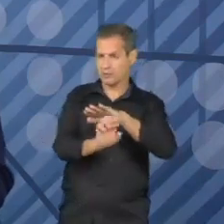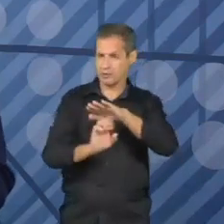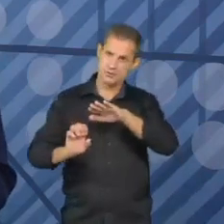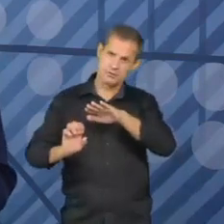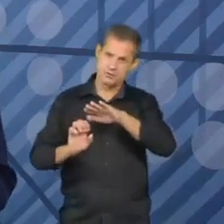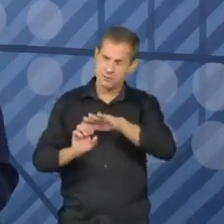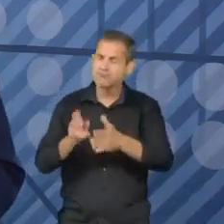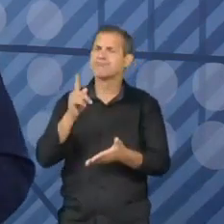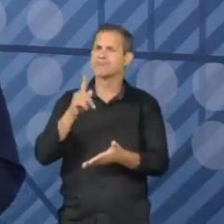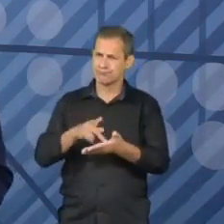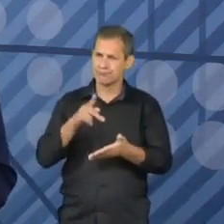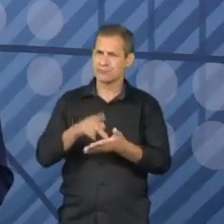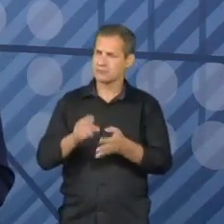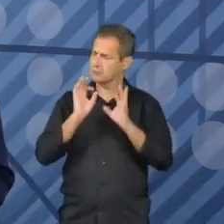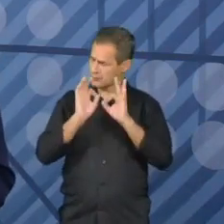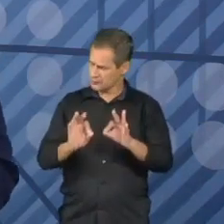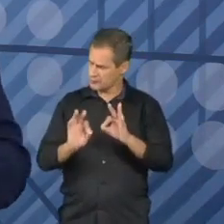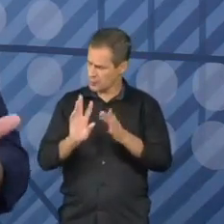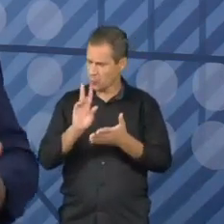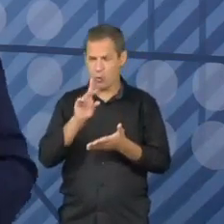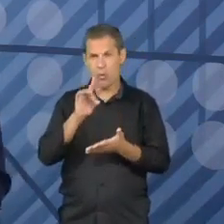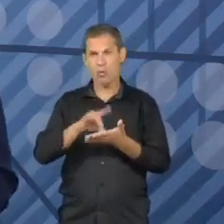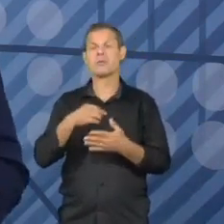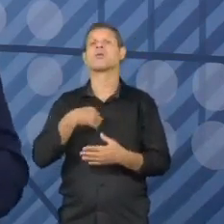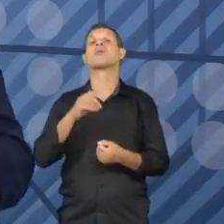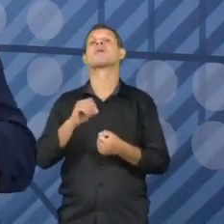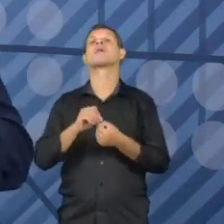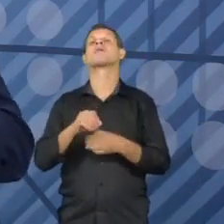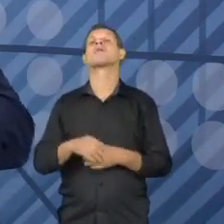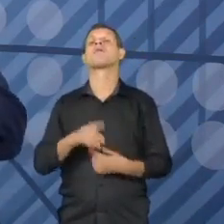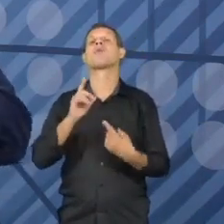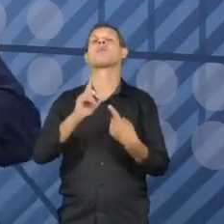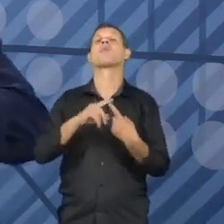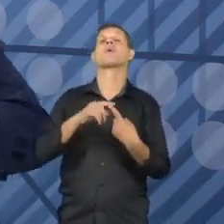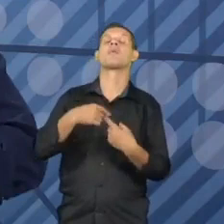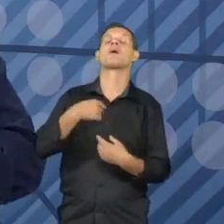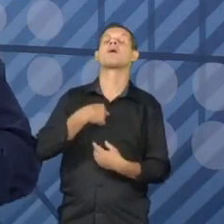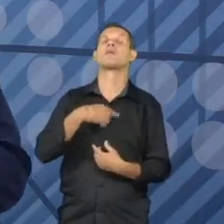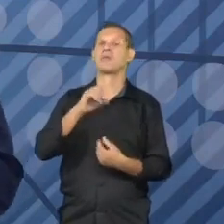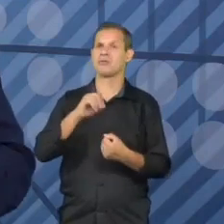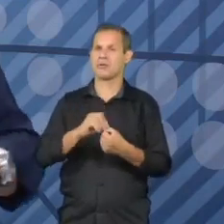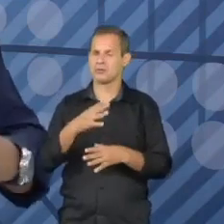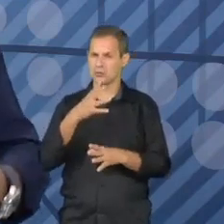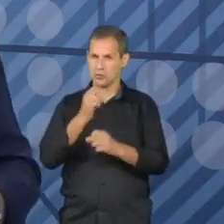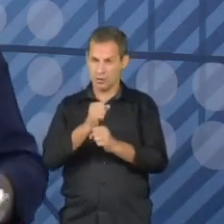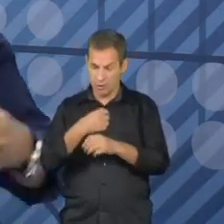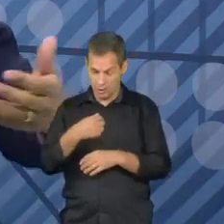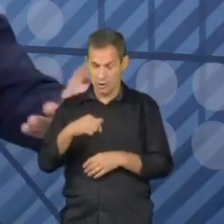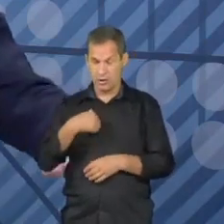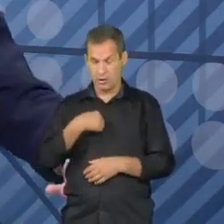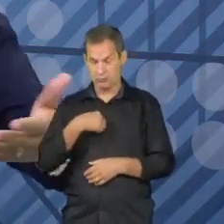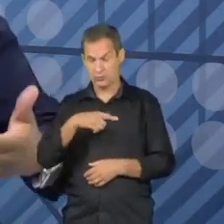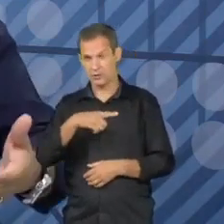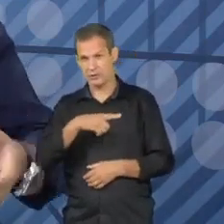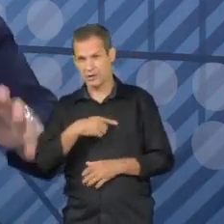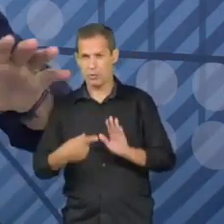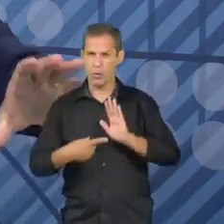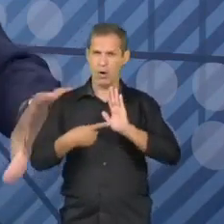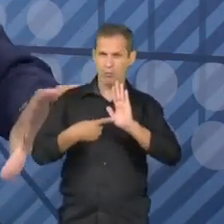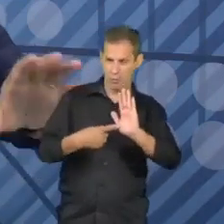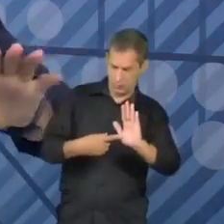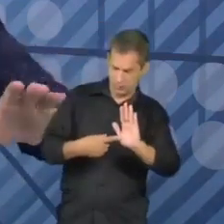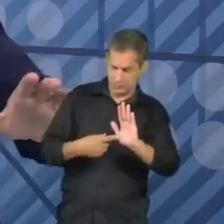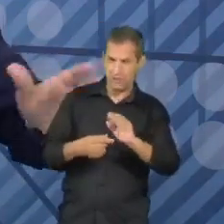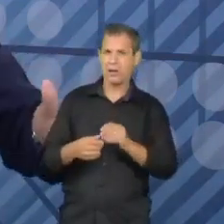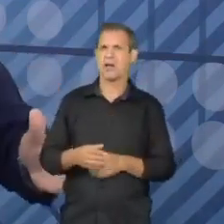empresa realmente condiz com a realidade. Como é que eu faço isso? Primeiro, eu posso fazer os meus cálculos ou então eu posso pegar essa amostra. Manda